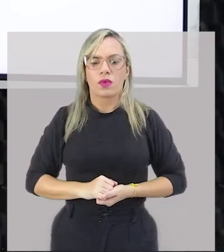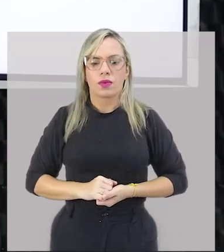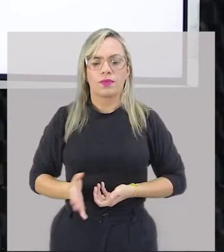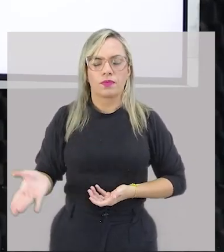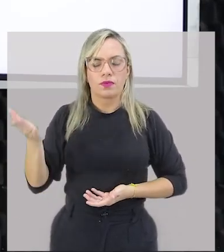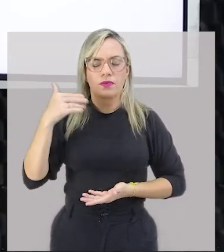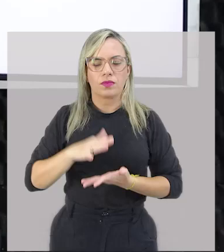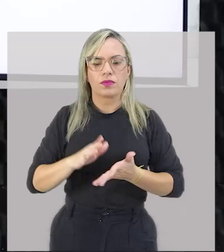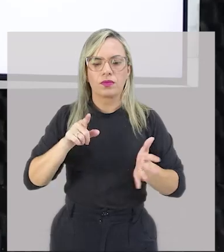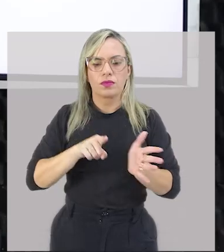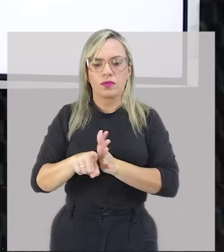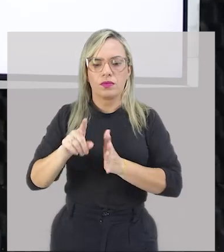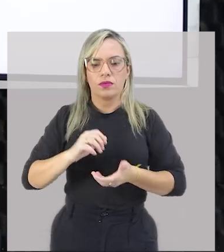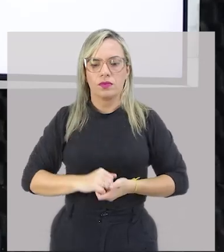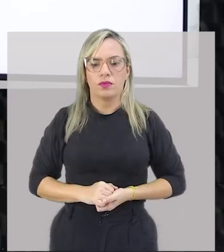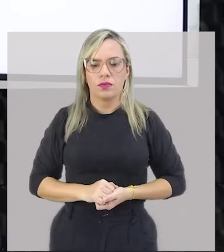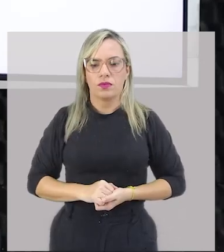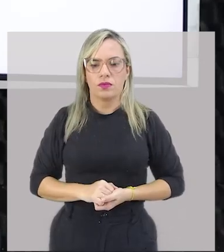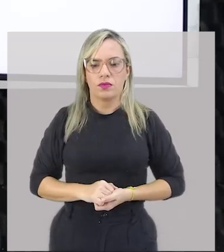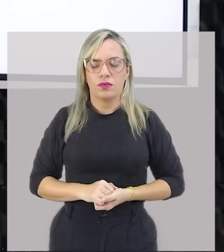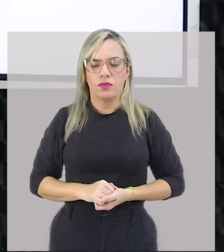Vamos para a próxima, galera.